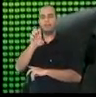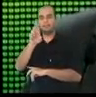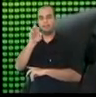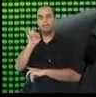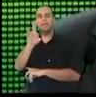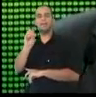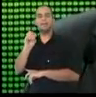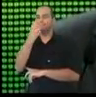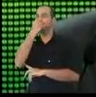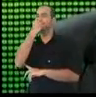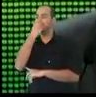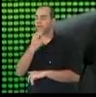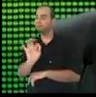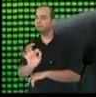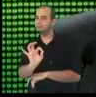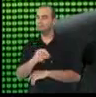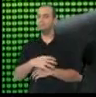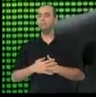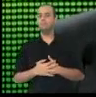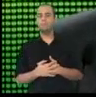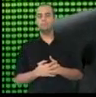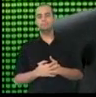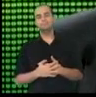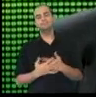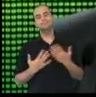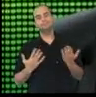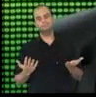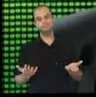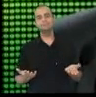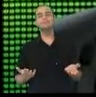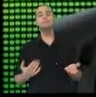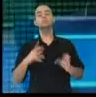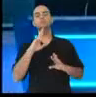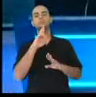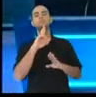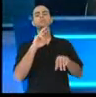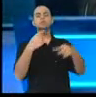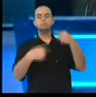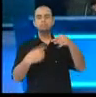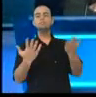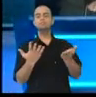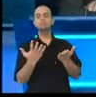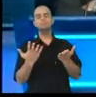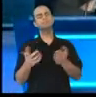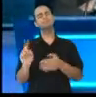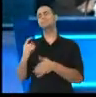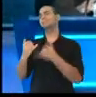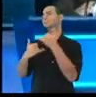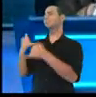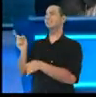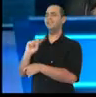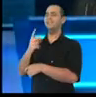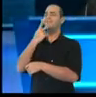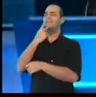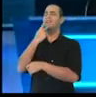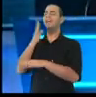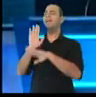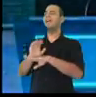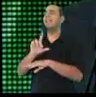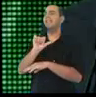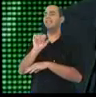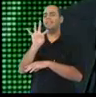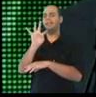E, de fato, ele não gosta de madeireiro. Isso é bom. Tudo bem. Vamos lá. Tréplica, candidato Zé